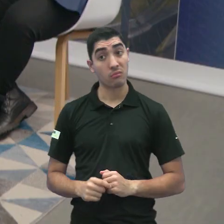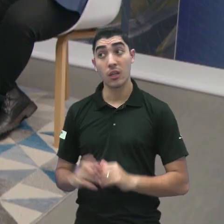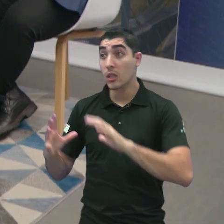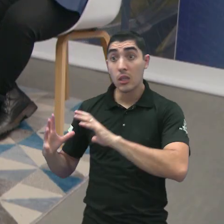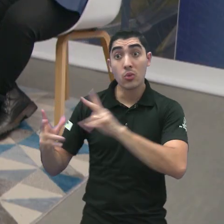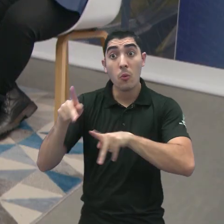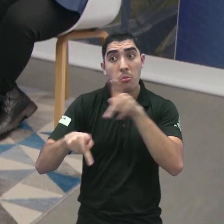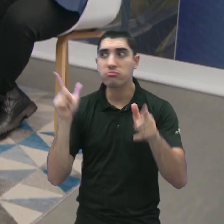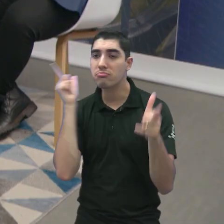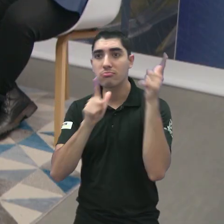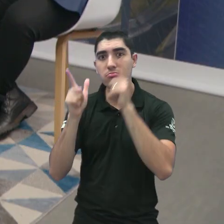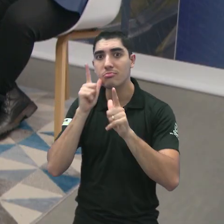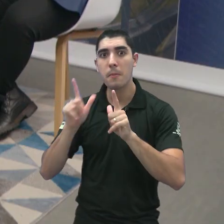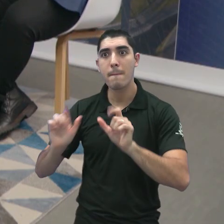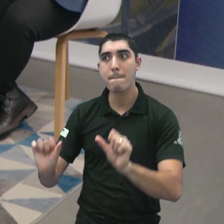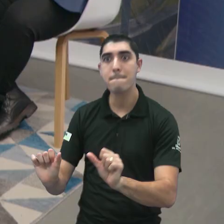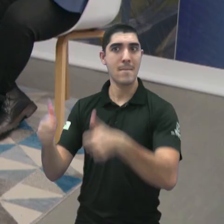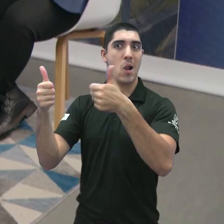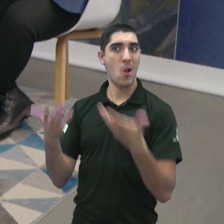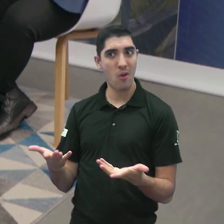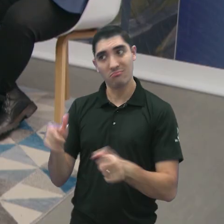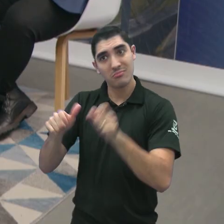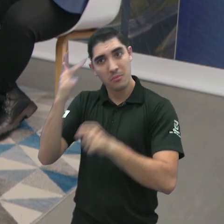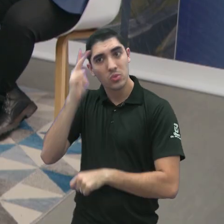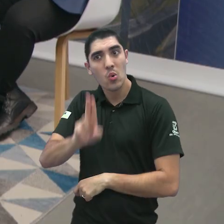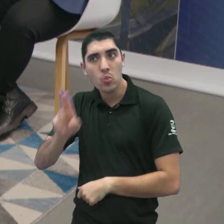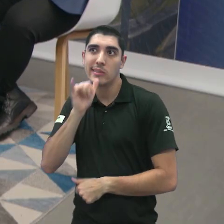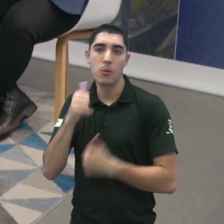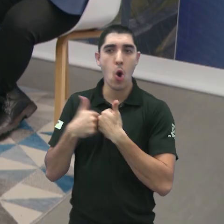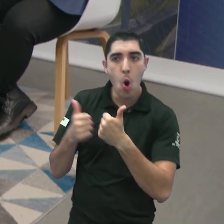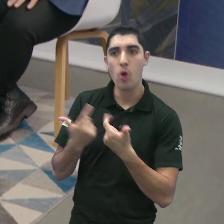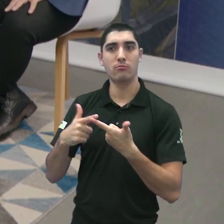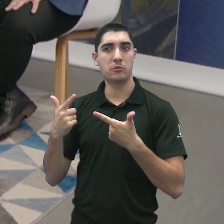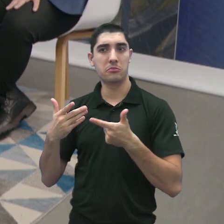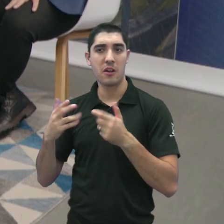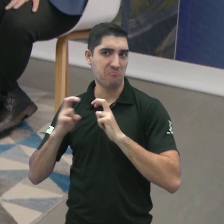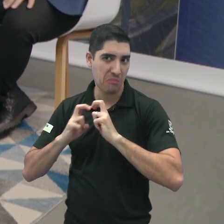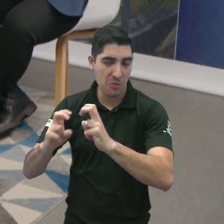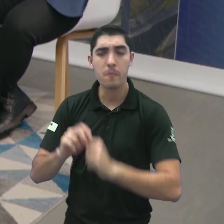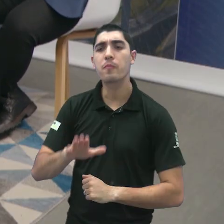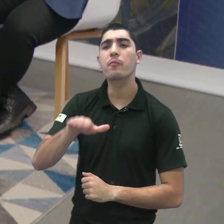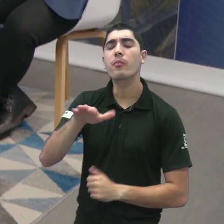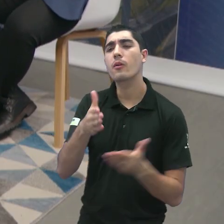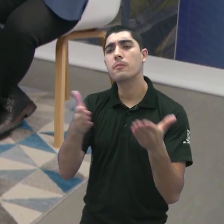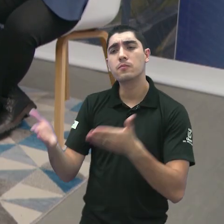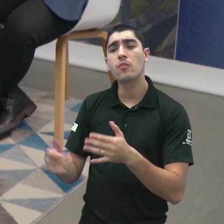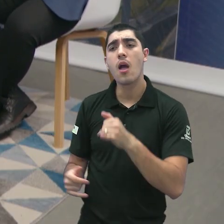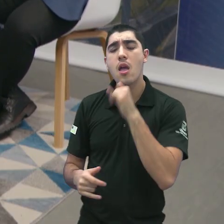tudo isso seria a população, né? As pessoas que utilizam o transporte público, né? Ô Bernardo, quando